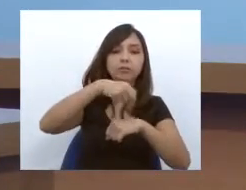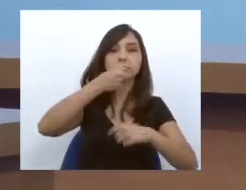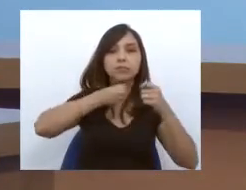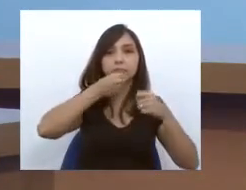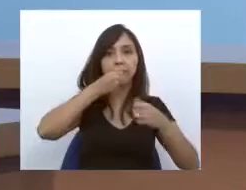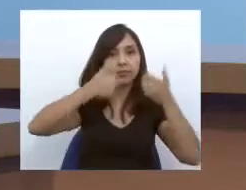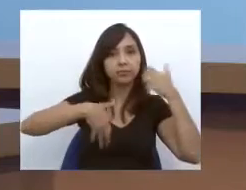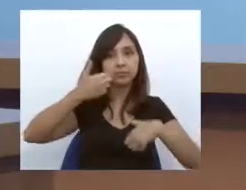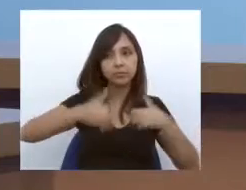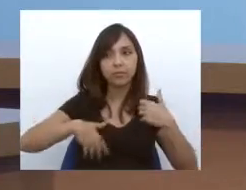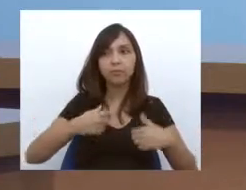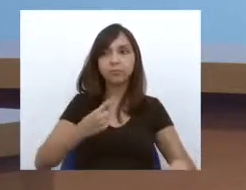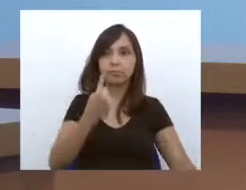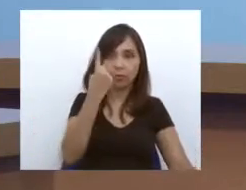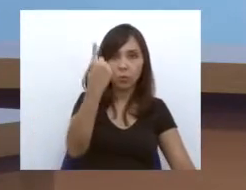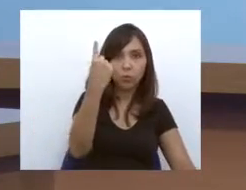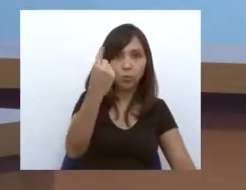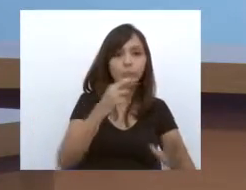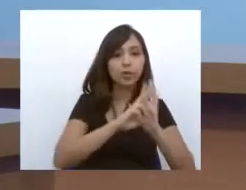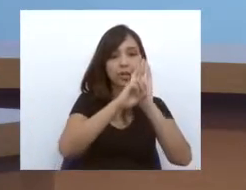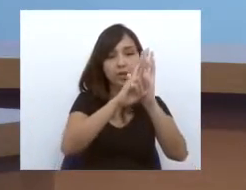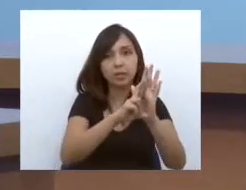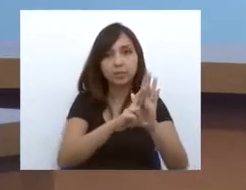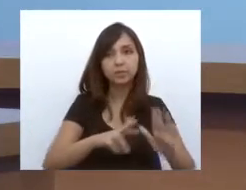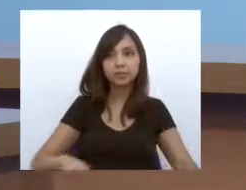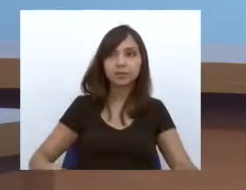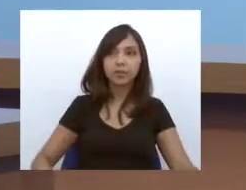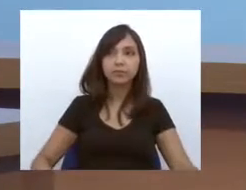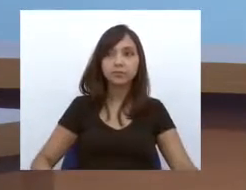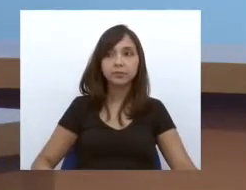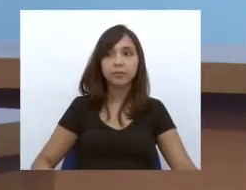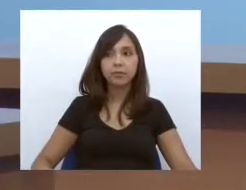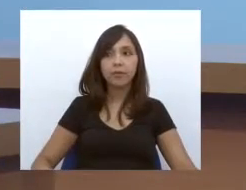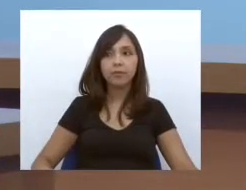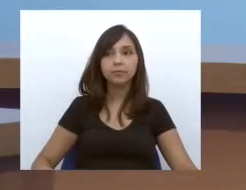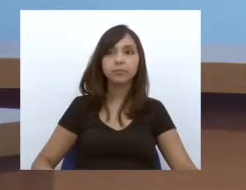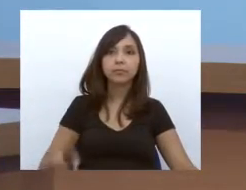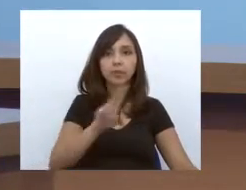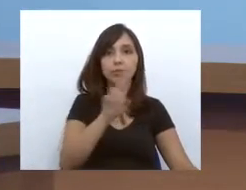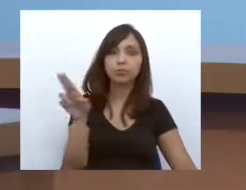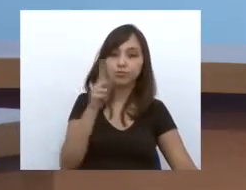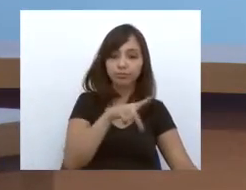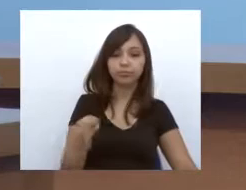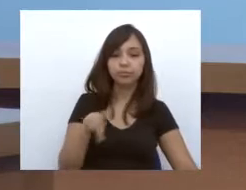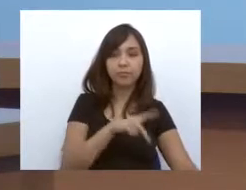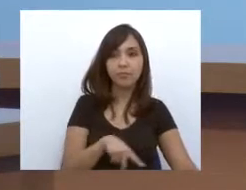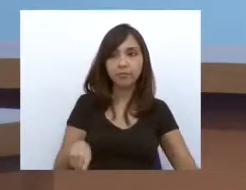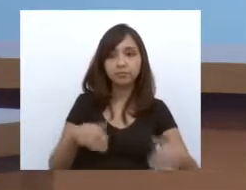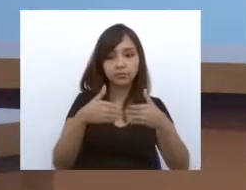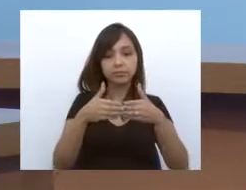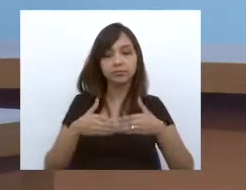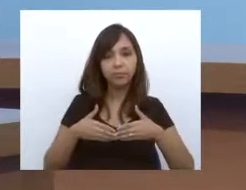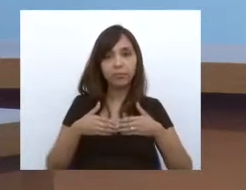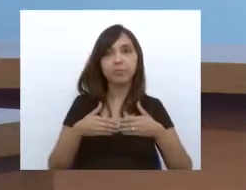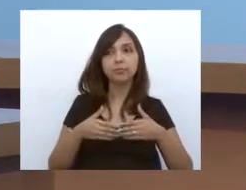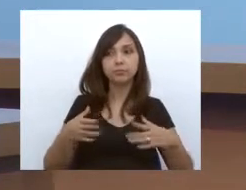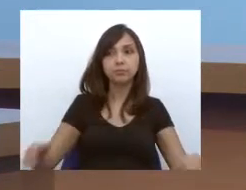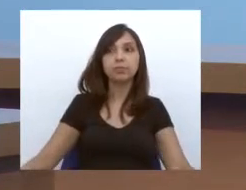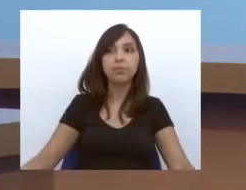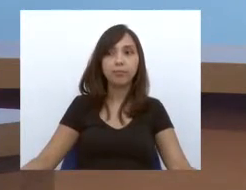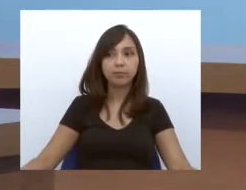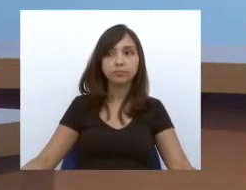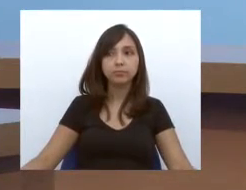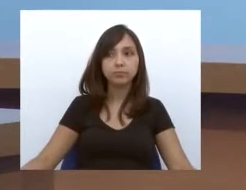dessa casa. Pelo menos um representante para falar em nome dos professores. Eu pediria o deferimento